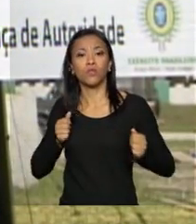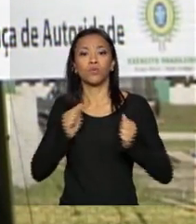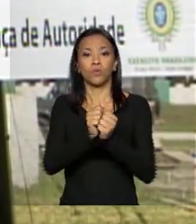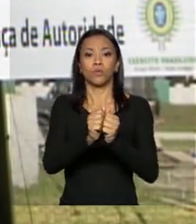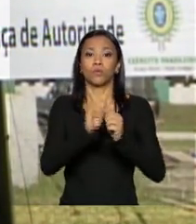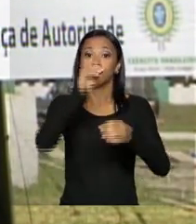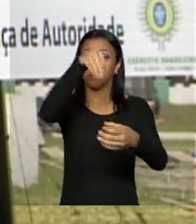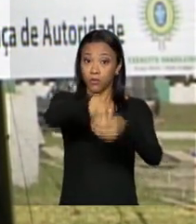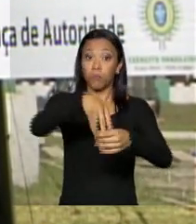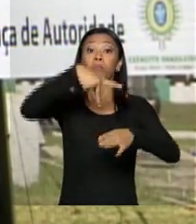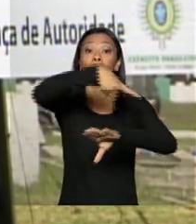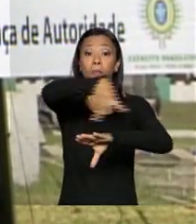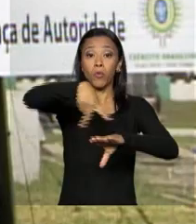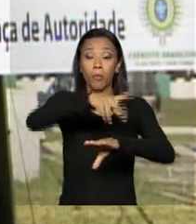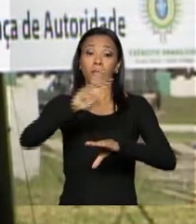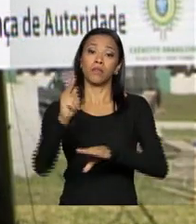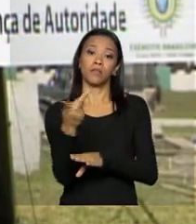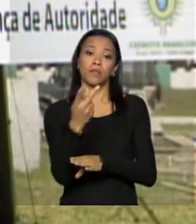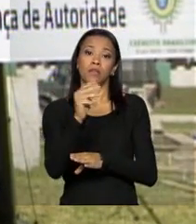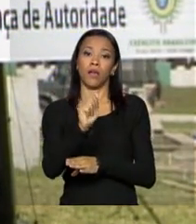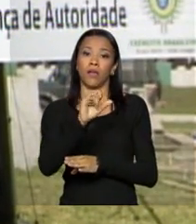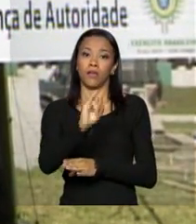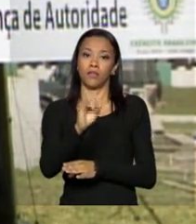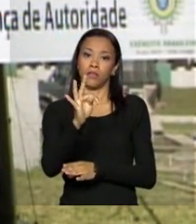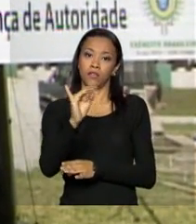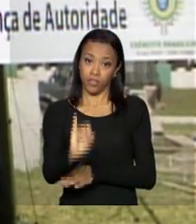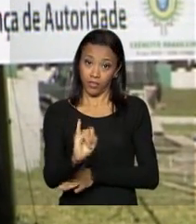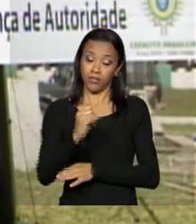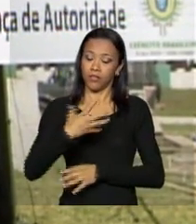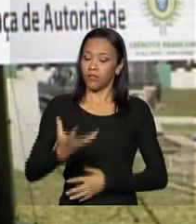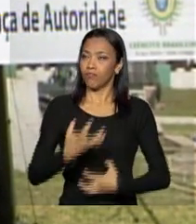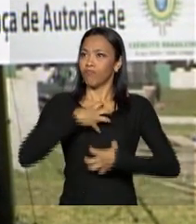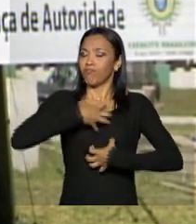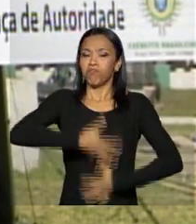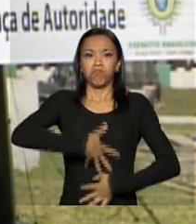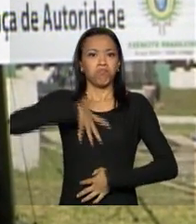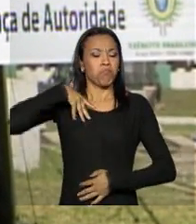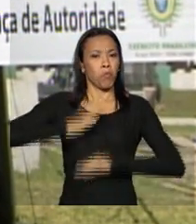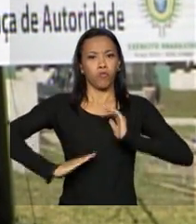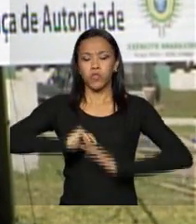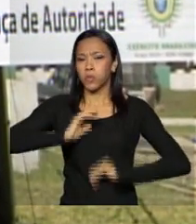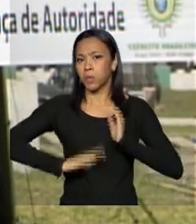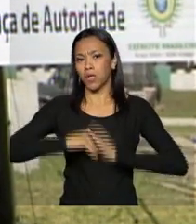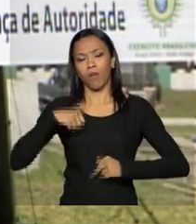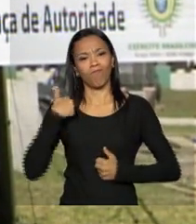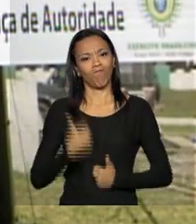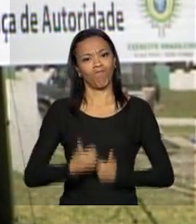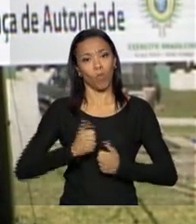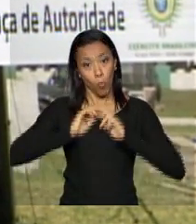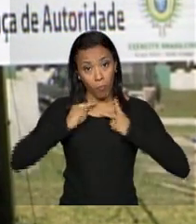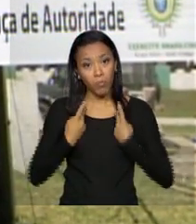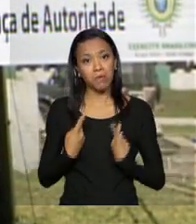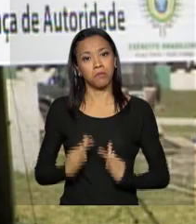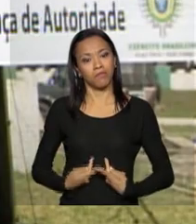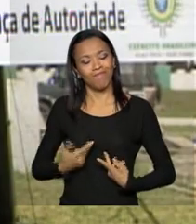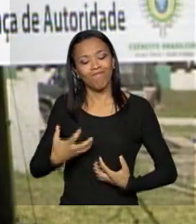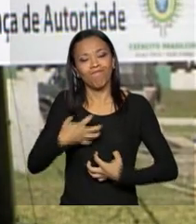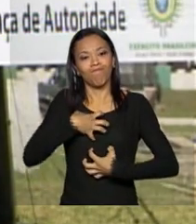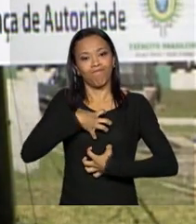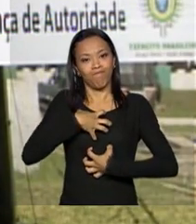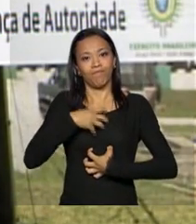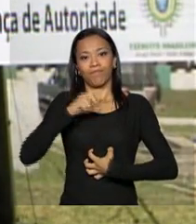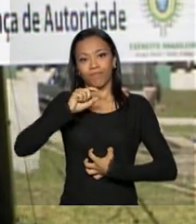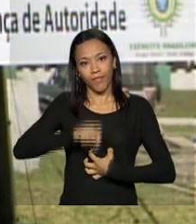dessa no Haiti. O nosso crescimento, tanto pessoal quanto profissional, também é um dos fatores motivantes para a minha